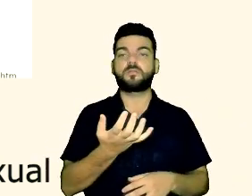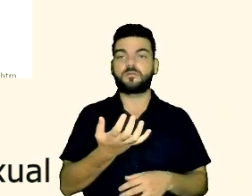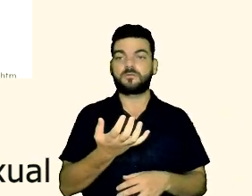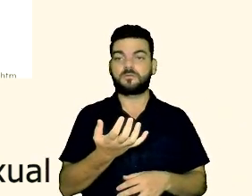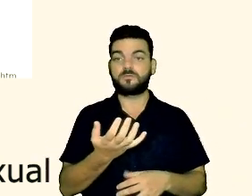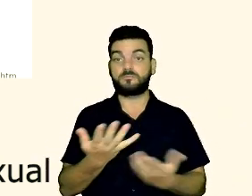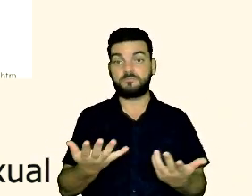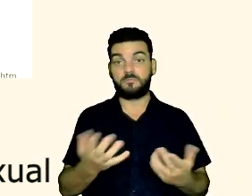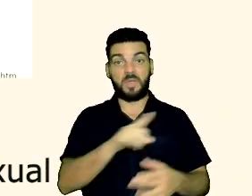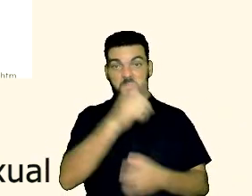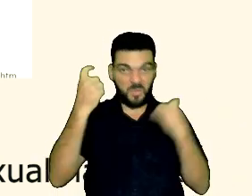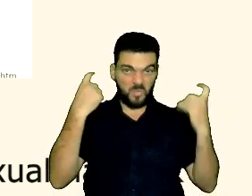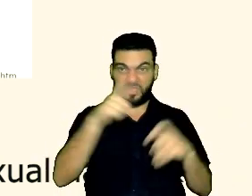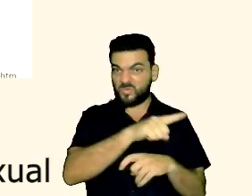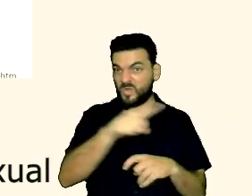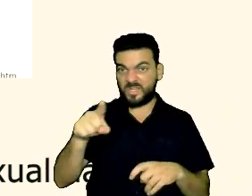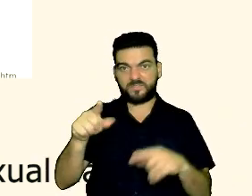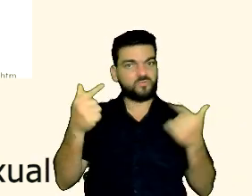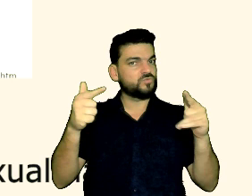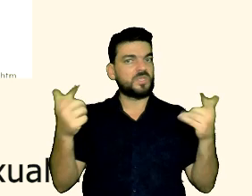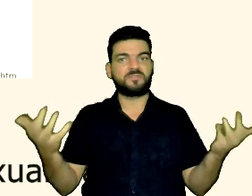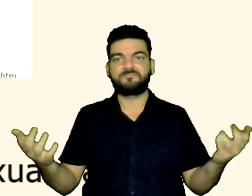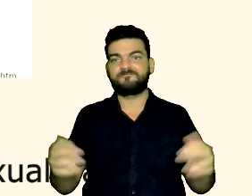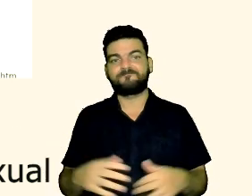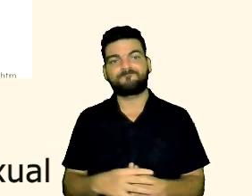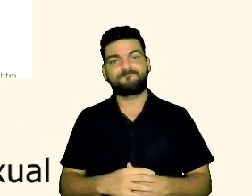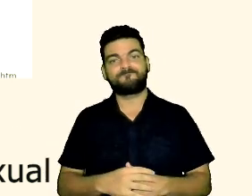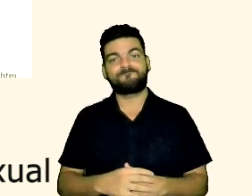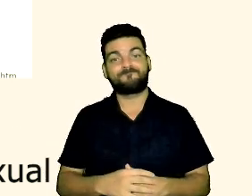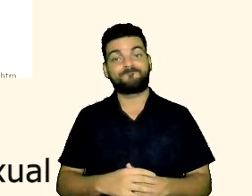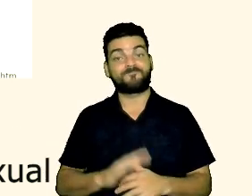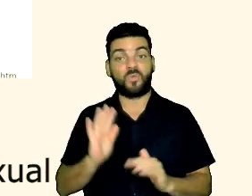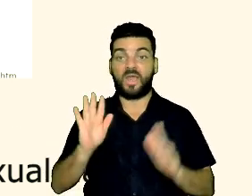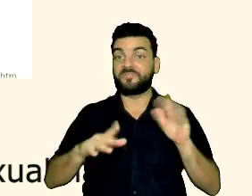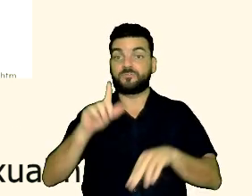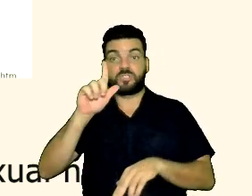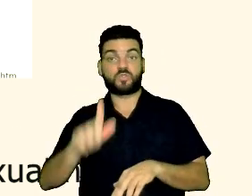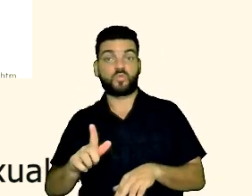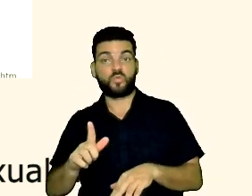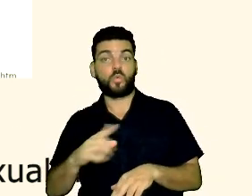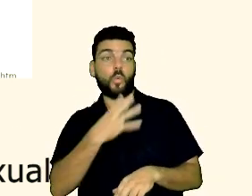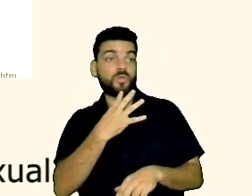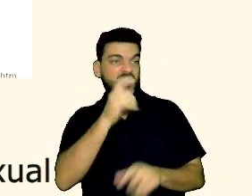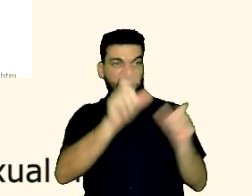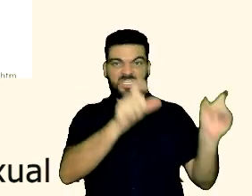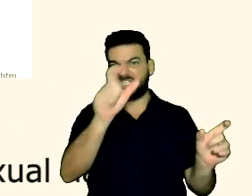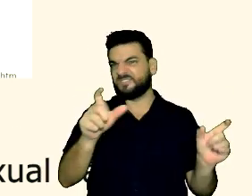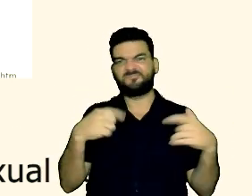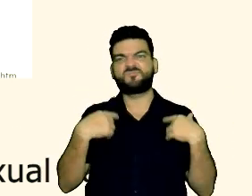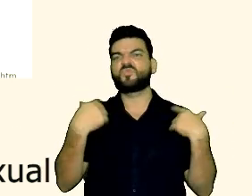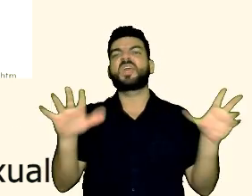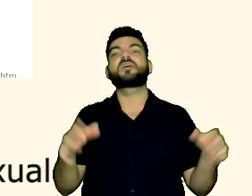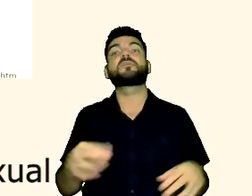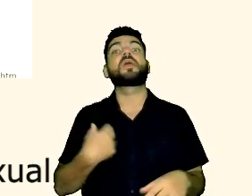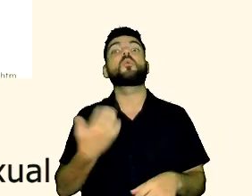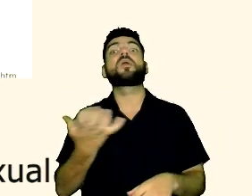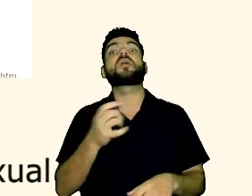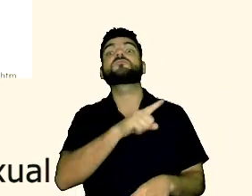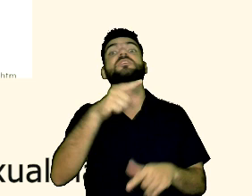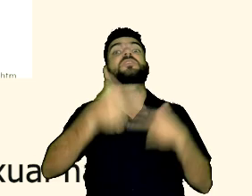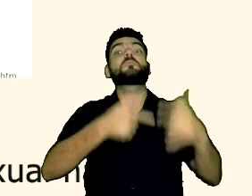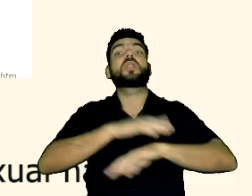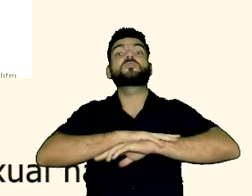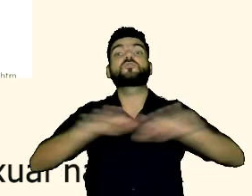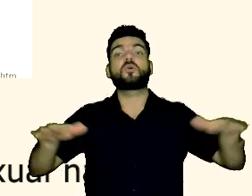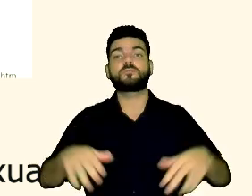quero conhecer como Luciana, como Jussara chegou até aqui. Eu quero o resultado e pronto. Isso invade